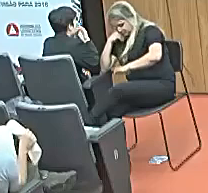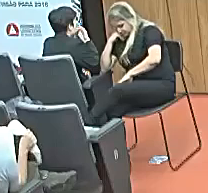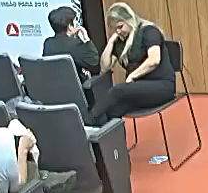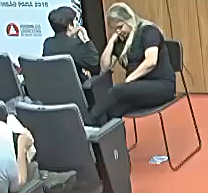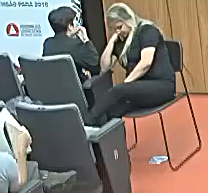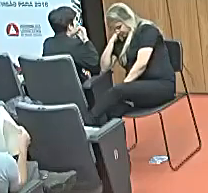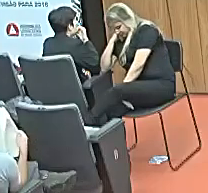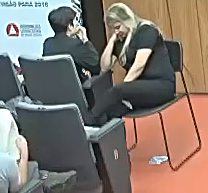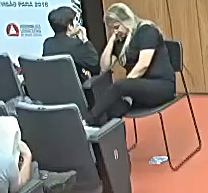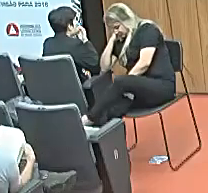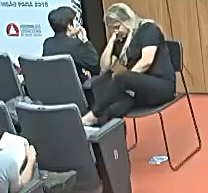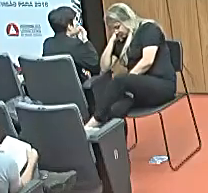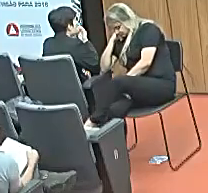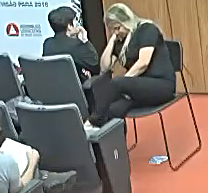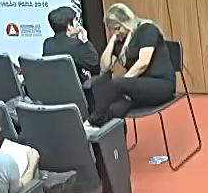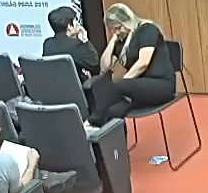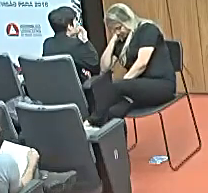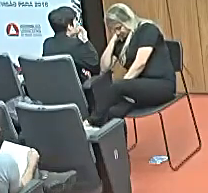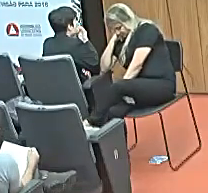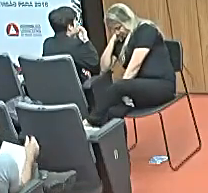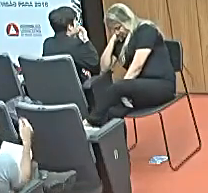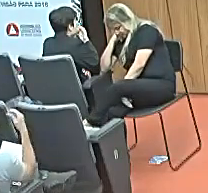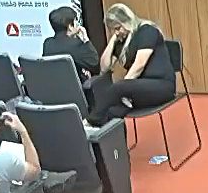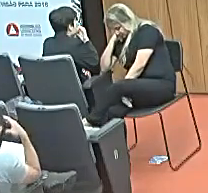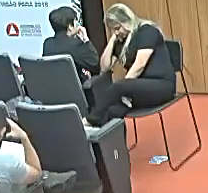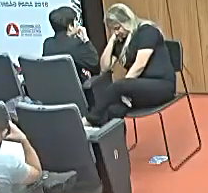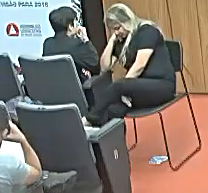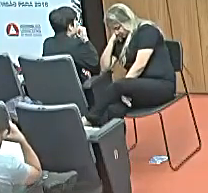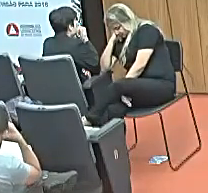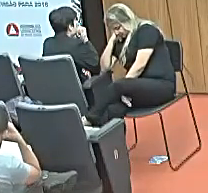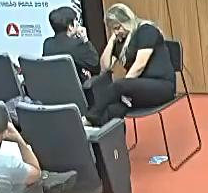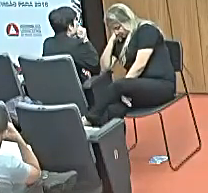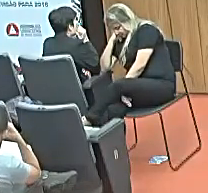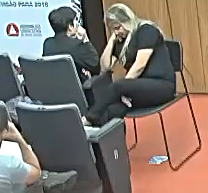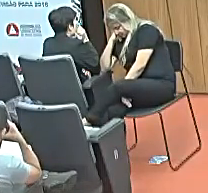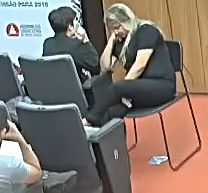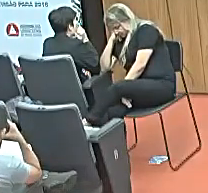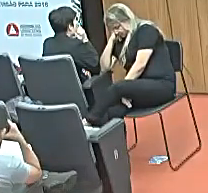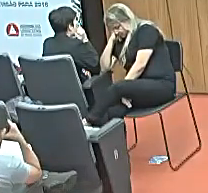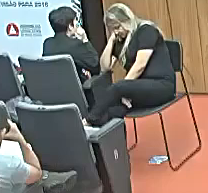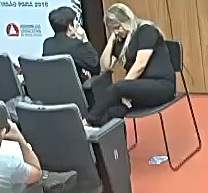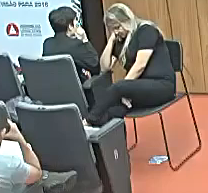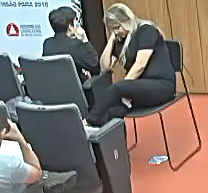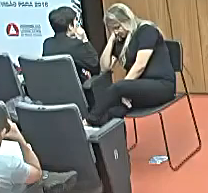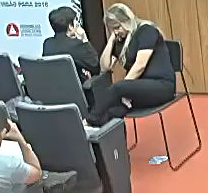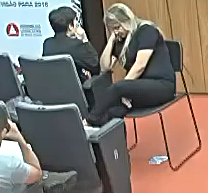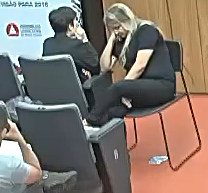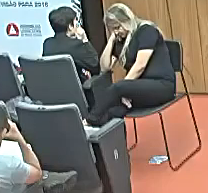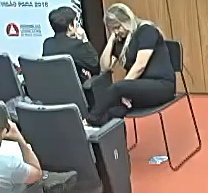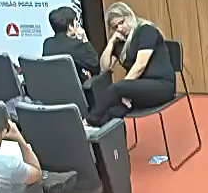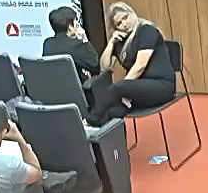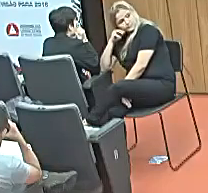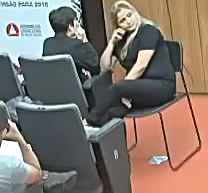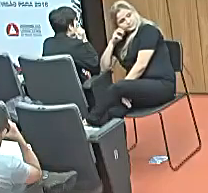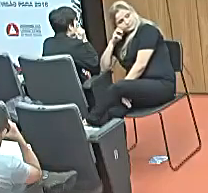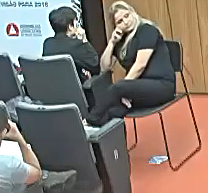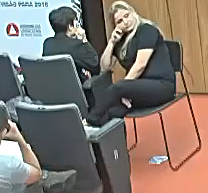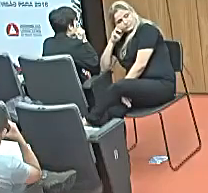acontece né e aí acreditamos que essa inclusão ela é tardia considerando que